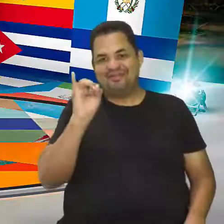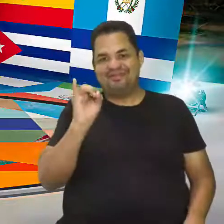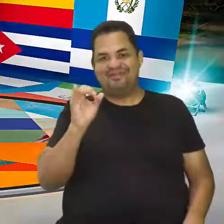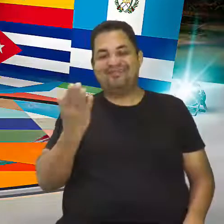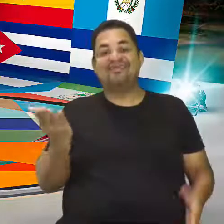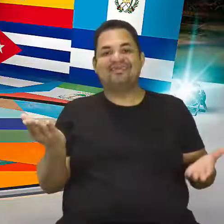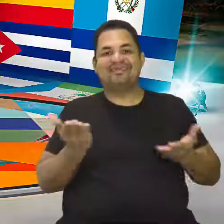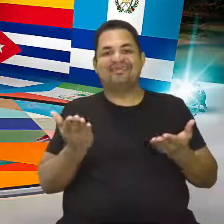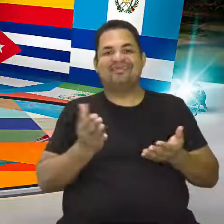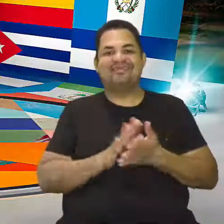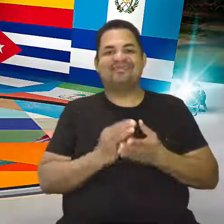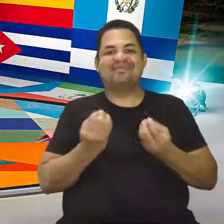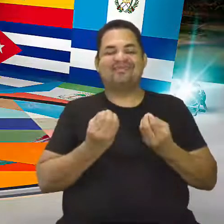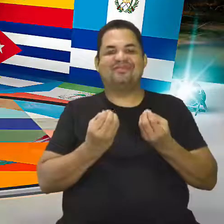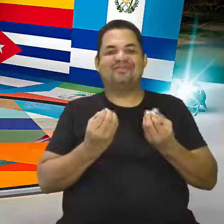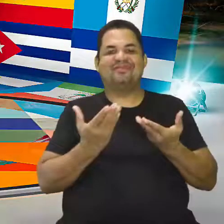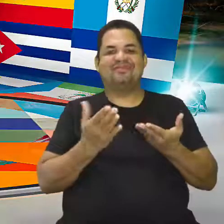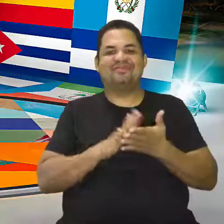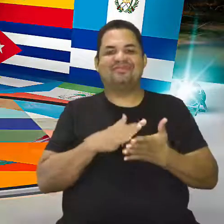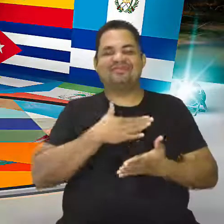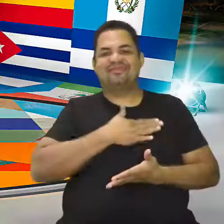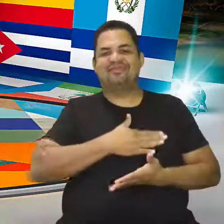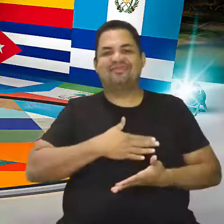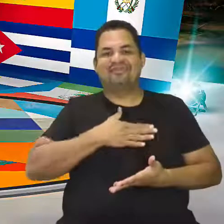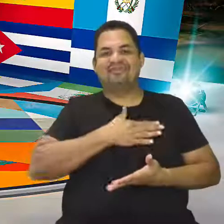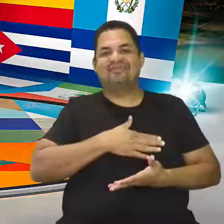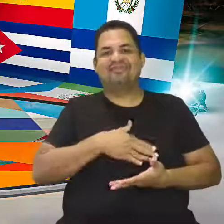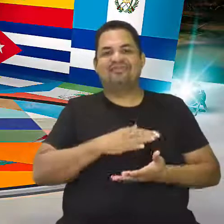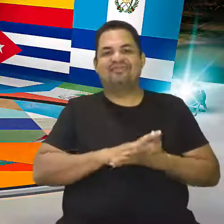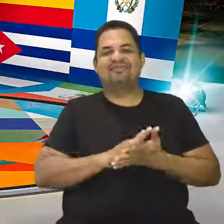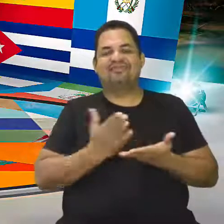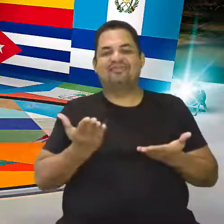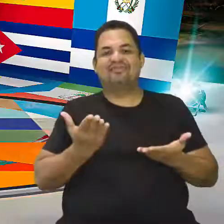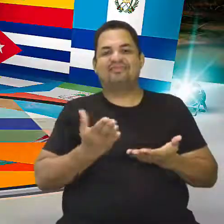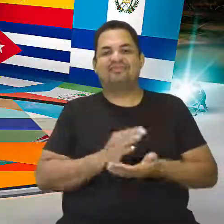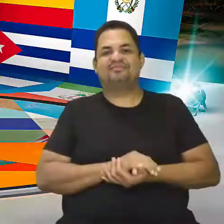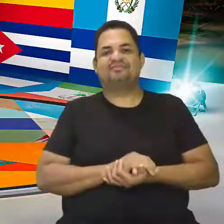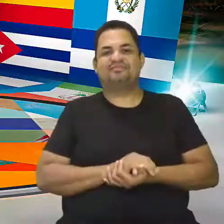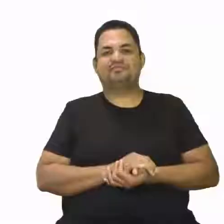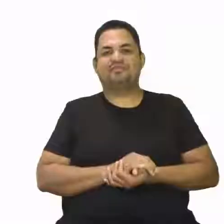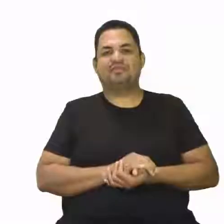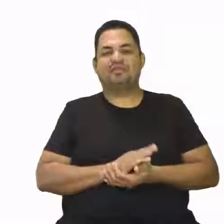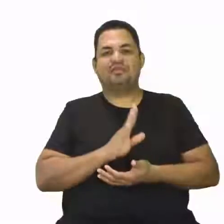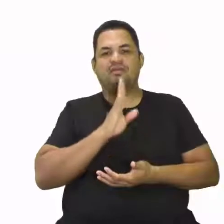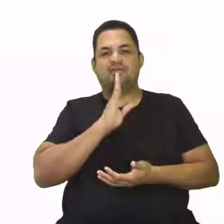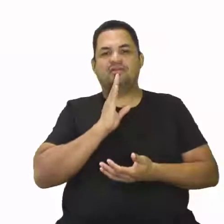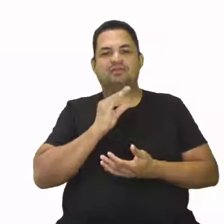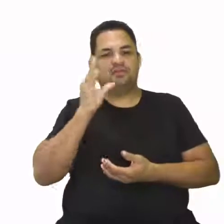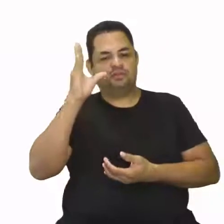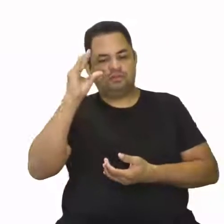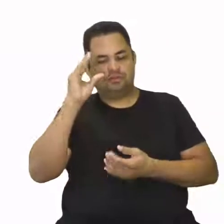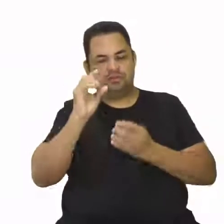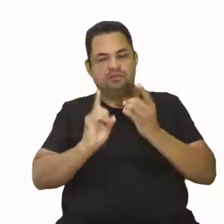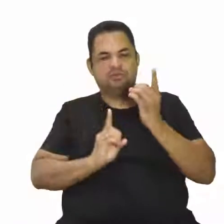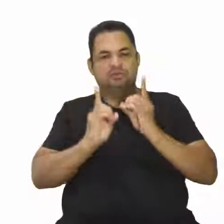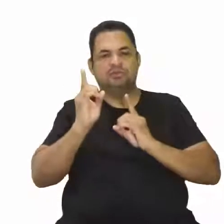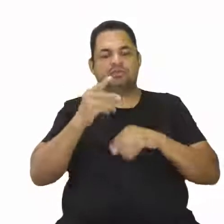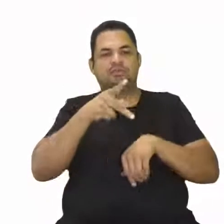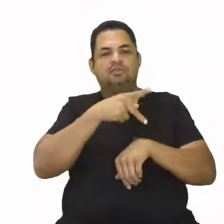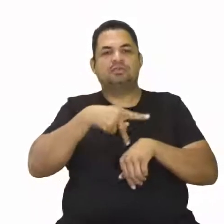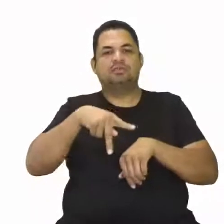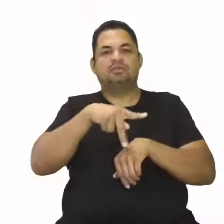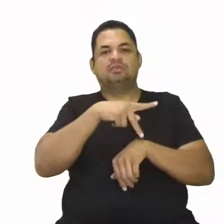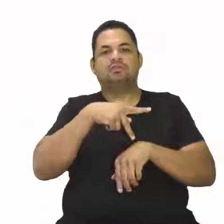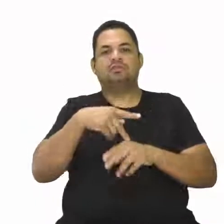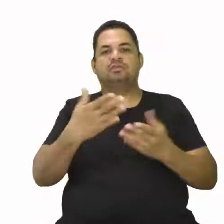E aí, como é que foi? Gostaram? Então, sem muitas delongas, vamos conhecer as curiosidades desse país. O